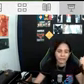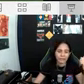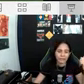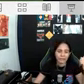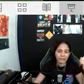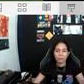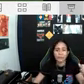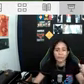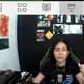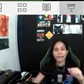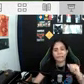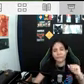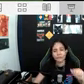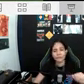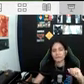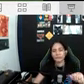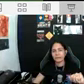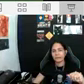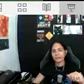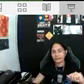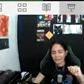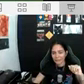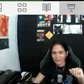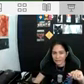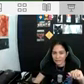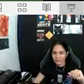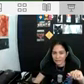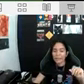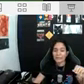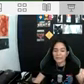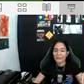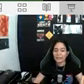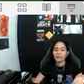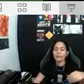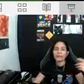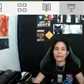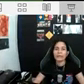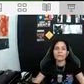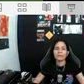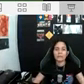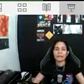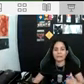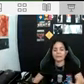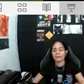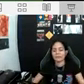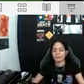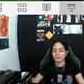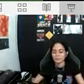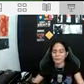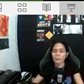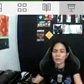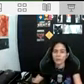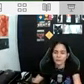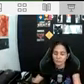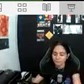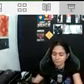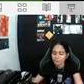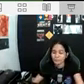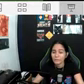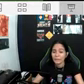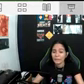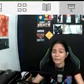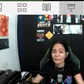está testando possa mais facilmente ser detectada, e não que tenha influência de uma variação que você não